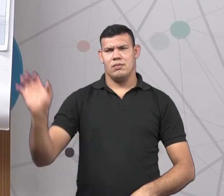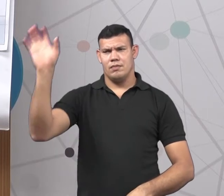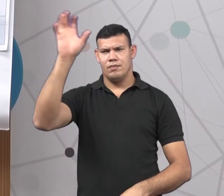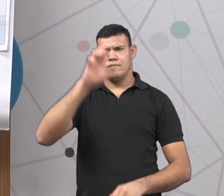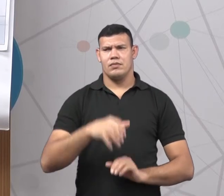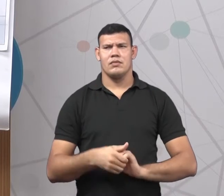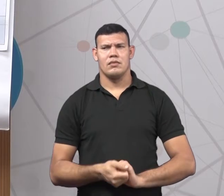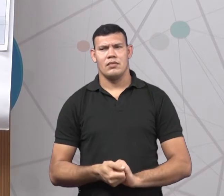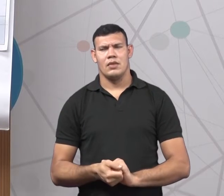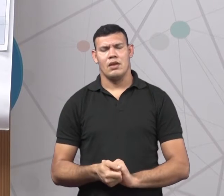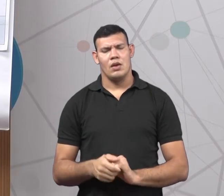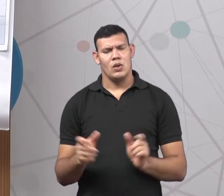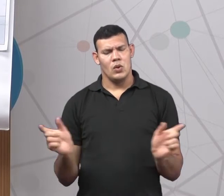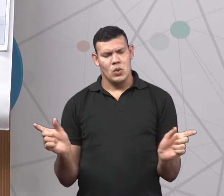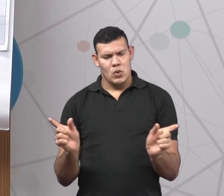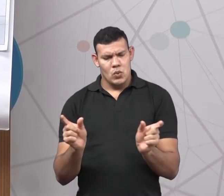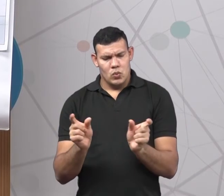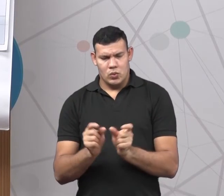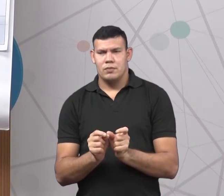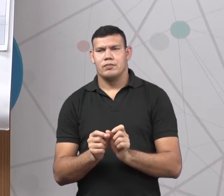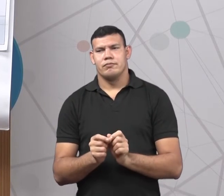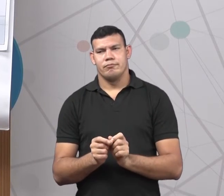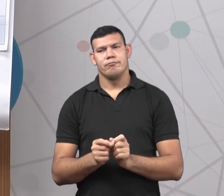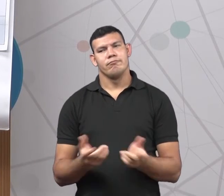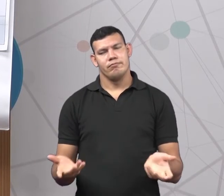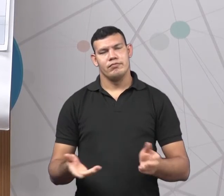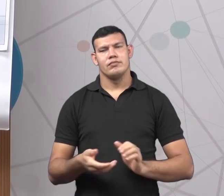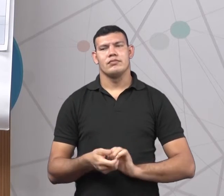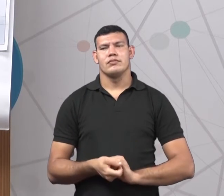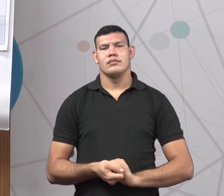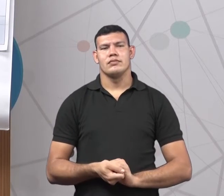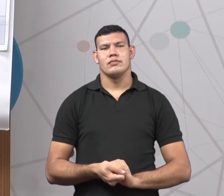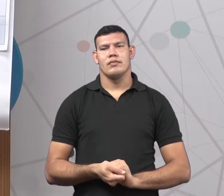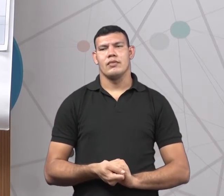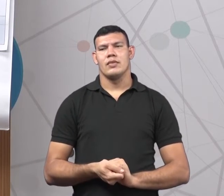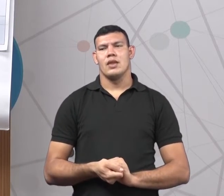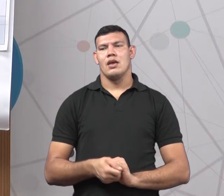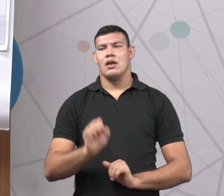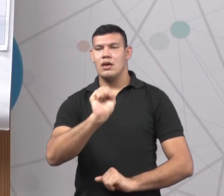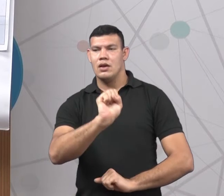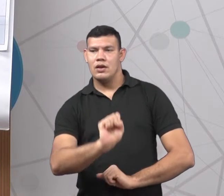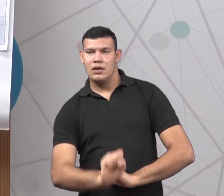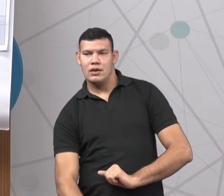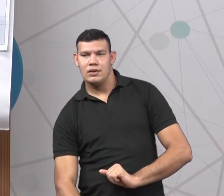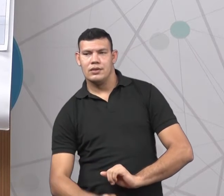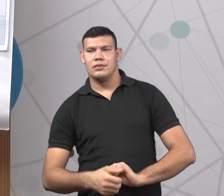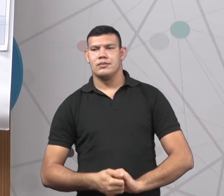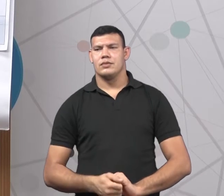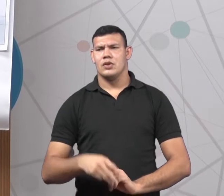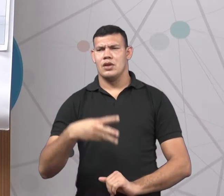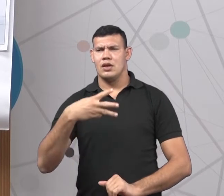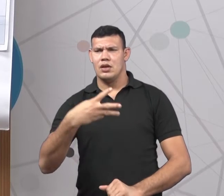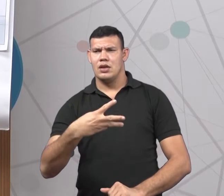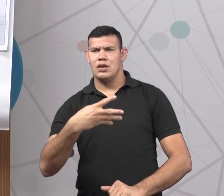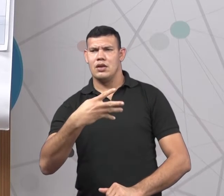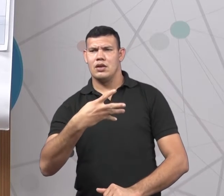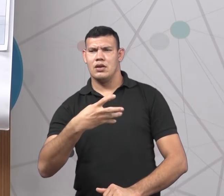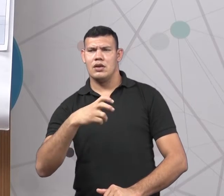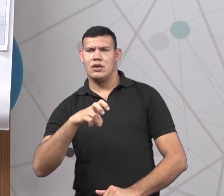de saída foi menor que o de entrada. Região Sul,